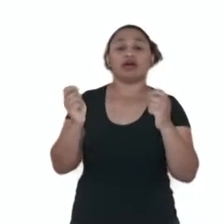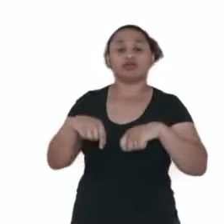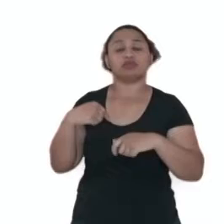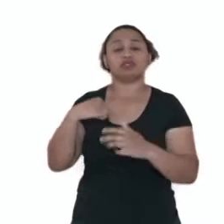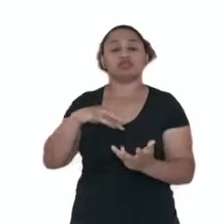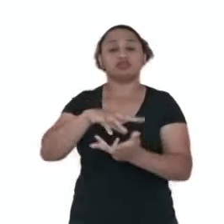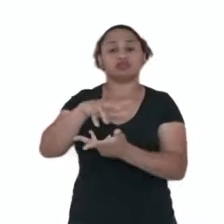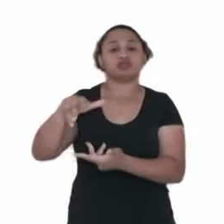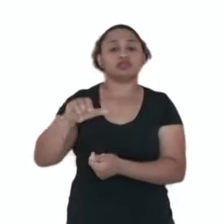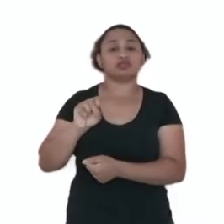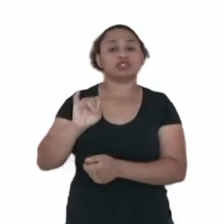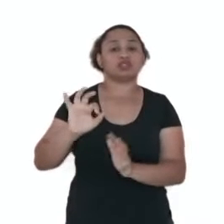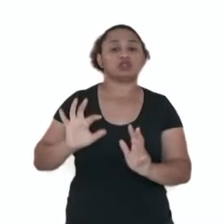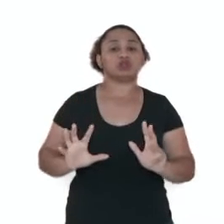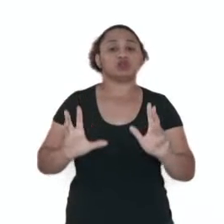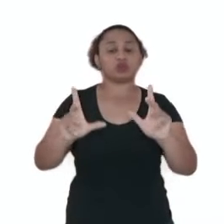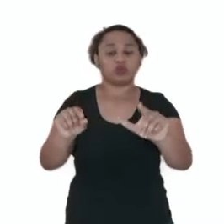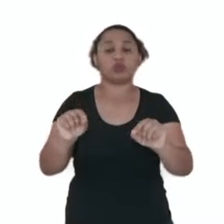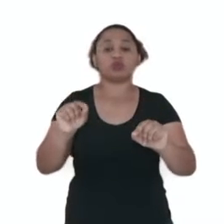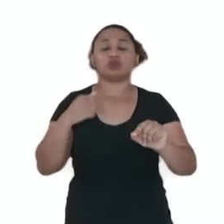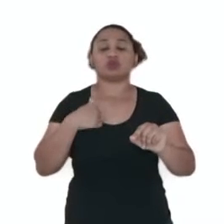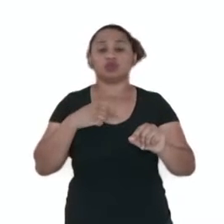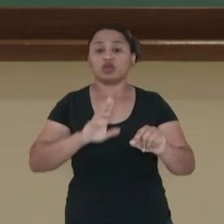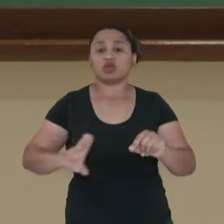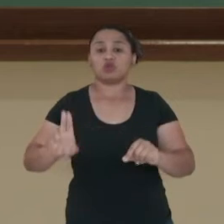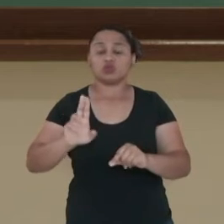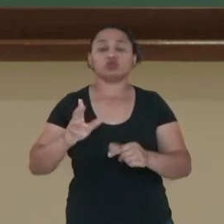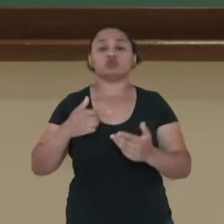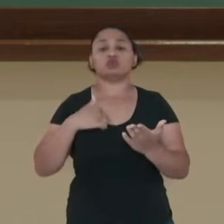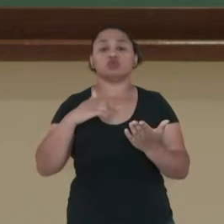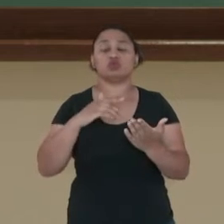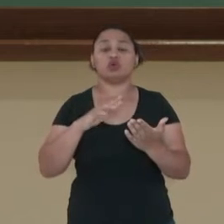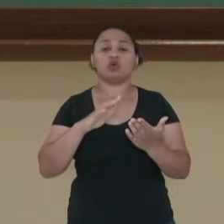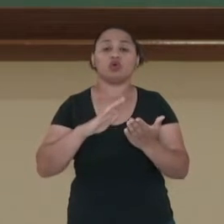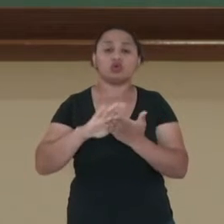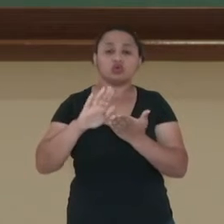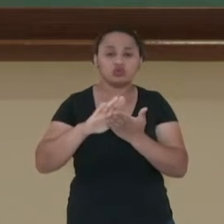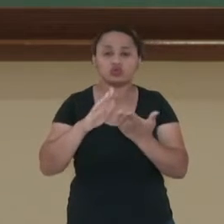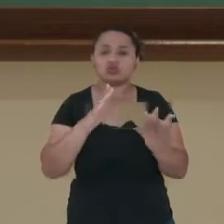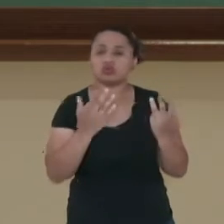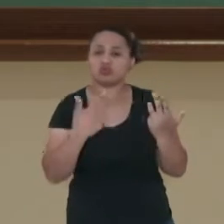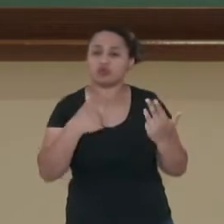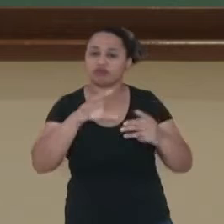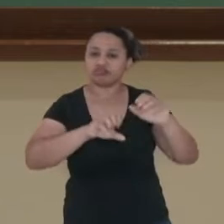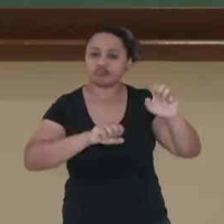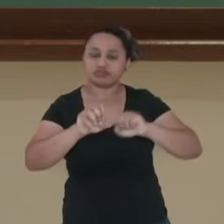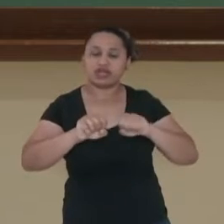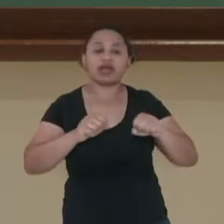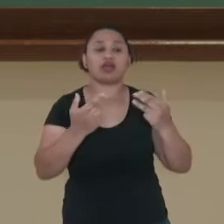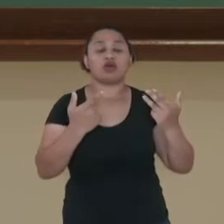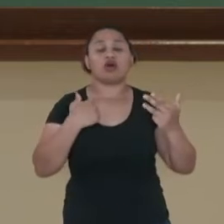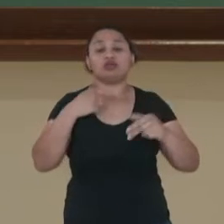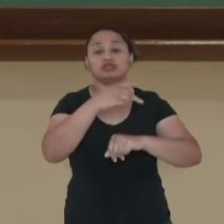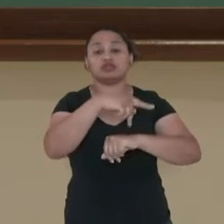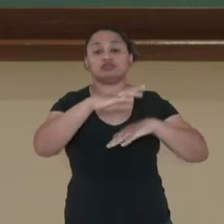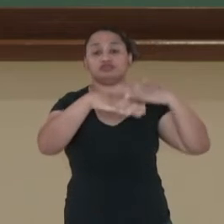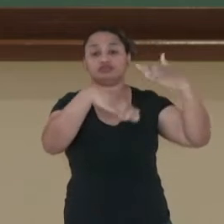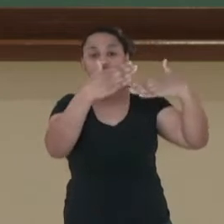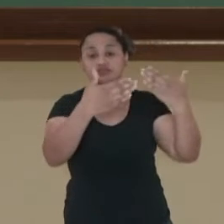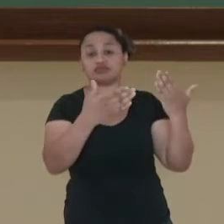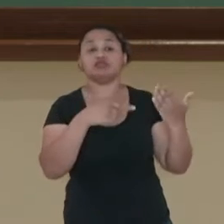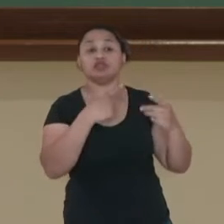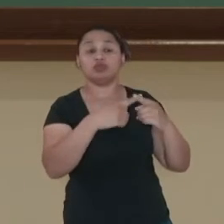todo mundo tivesse o mesmo nível de consumo dos países desenvolvidos? Então pensa lá, os países desenvolvidos têm um maior consumo